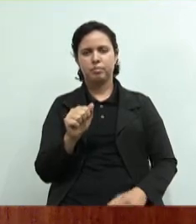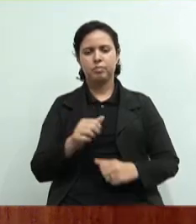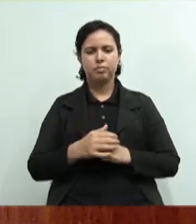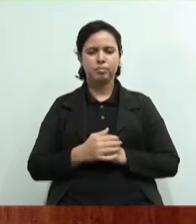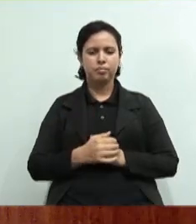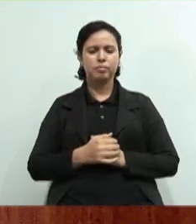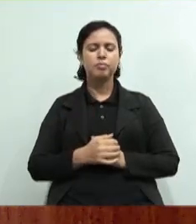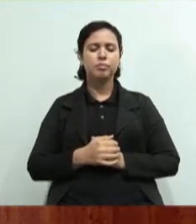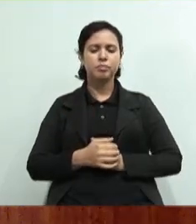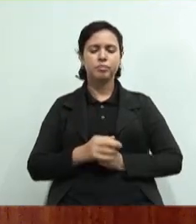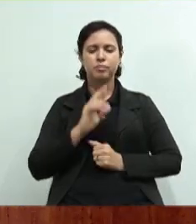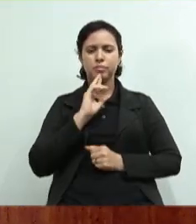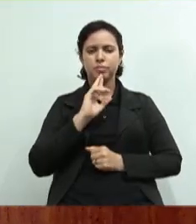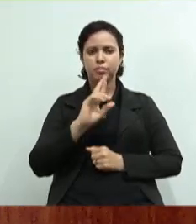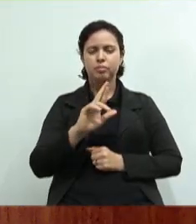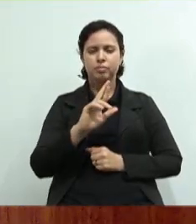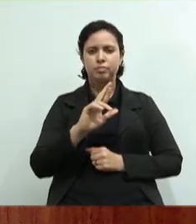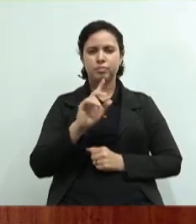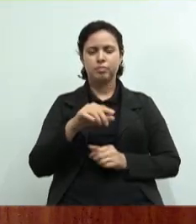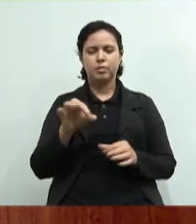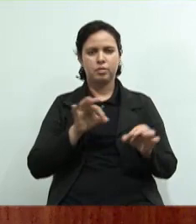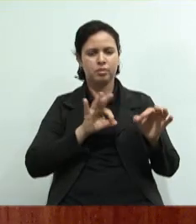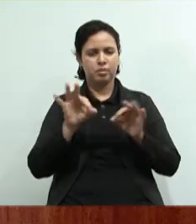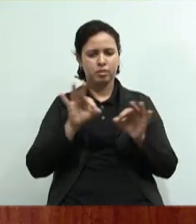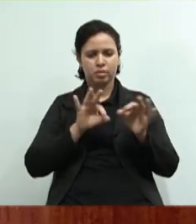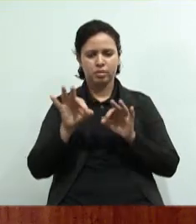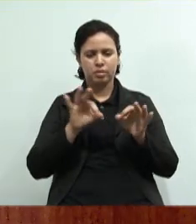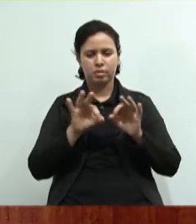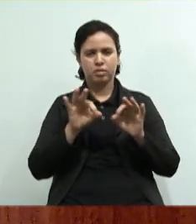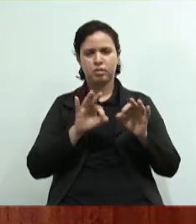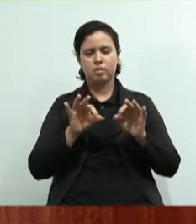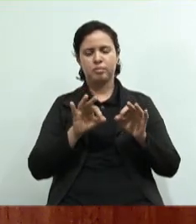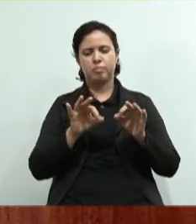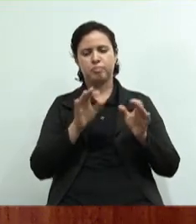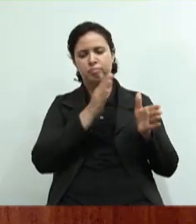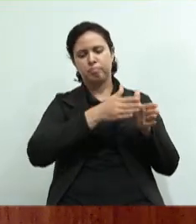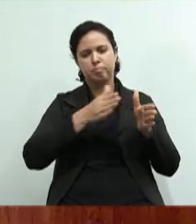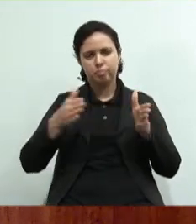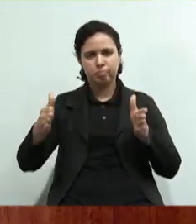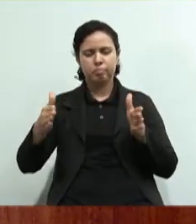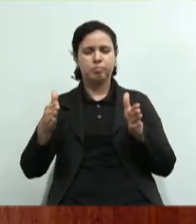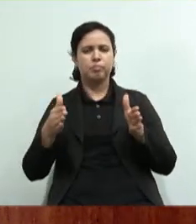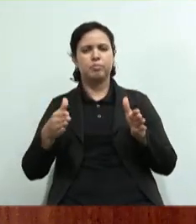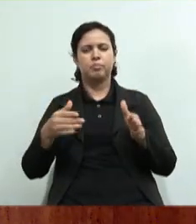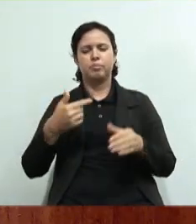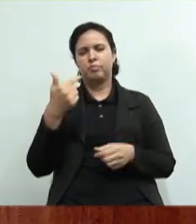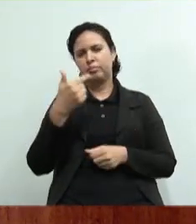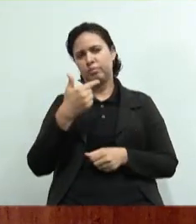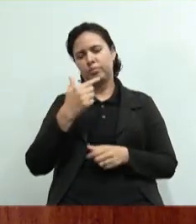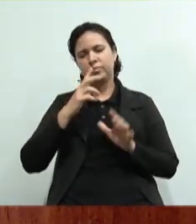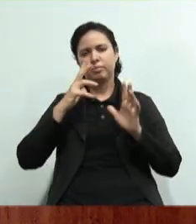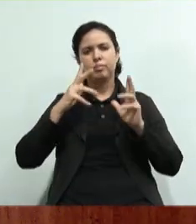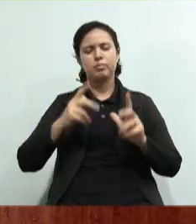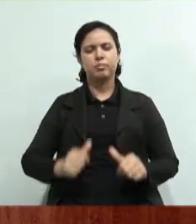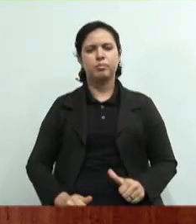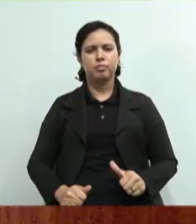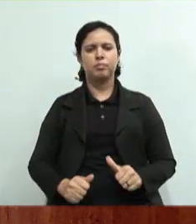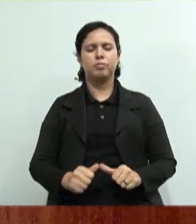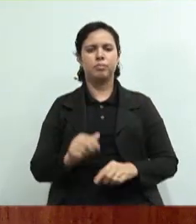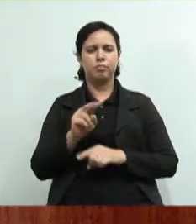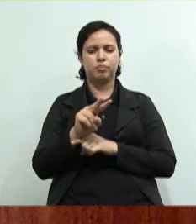O que ela respondeu aqui? O primeiro, senso de ordenação, de arrumação, né? Uhum. O segundo, senso de limpeza,